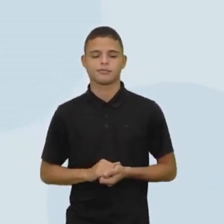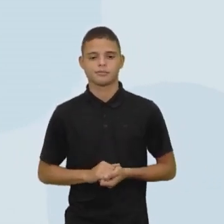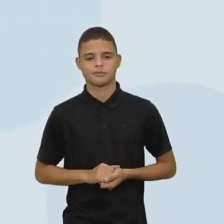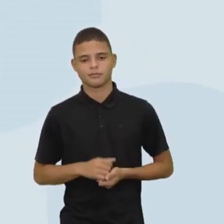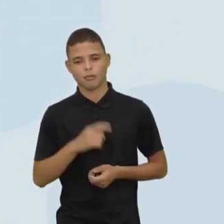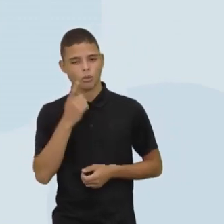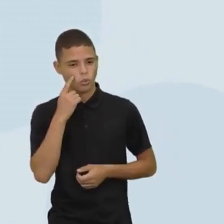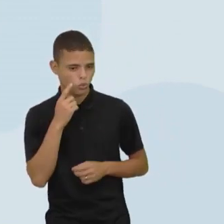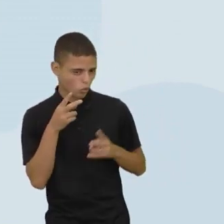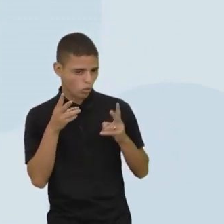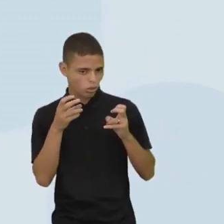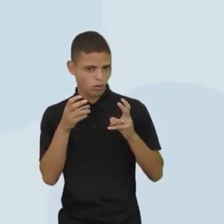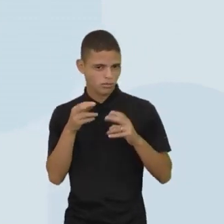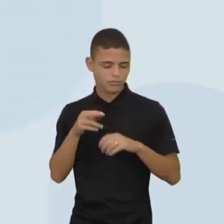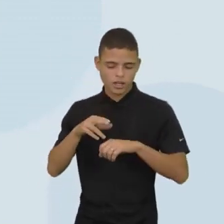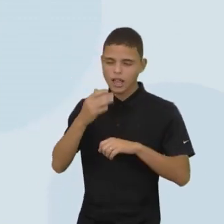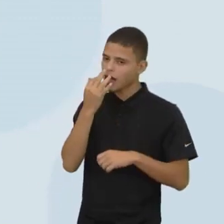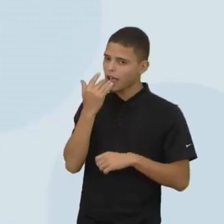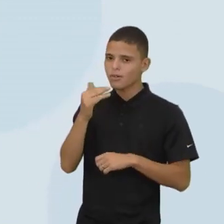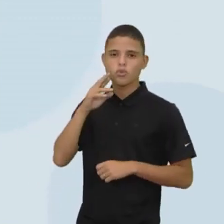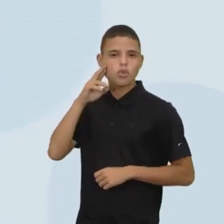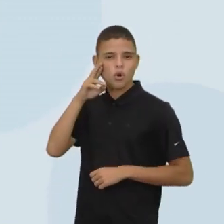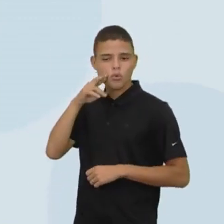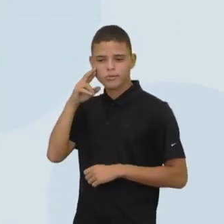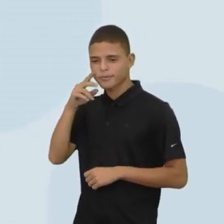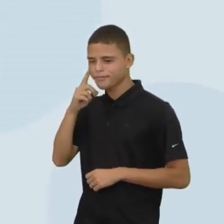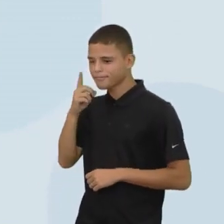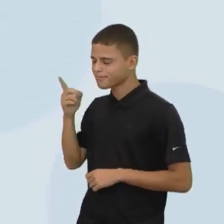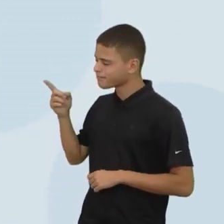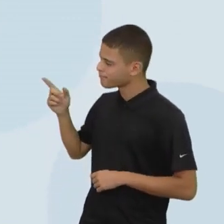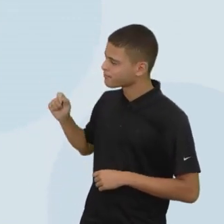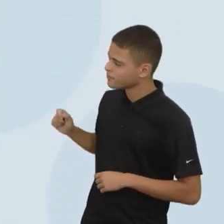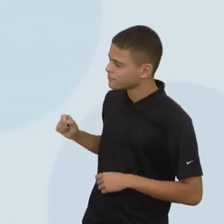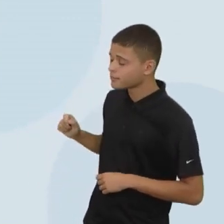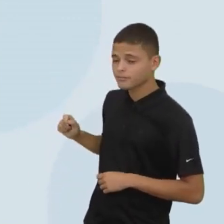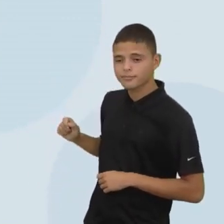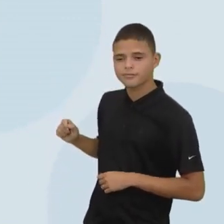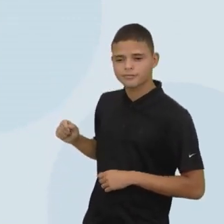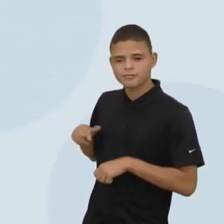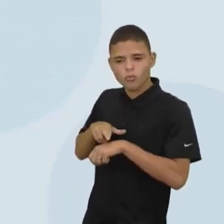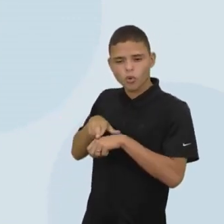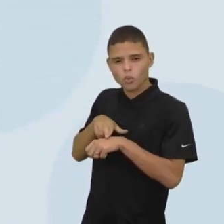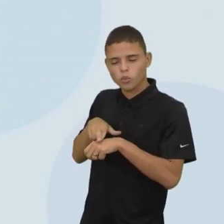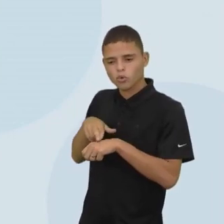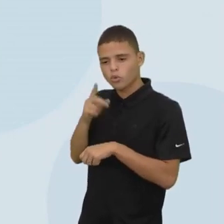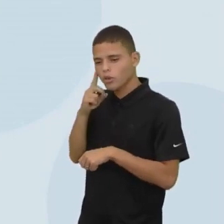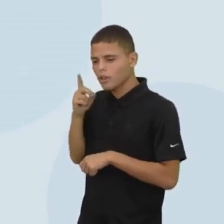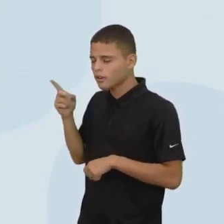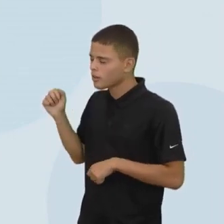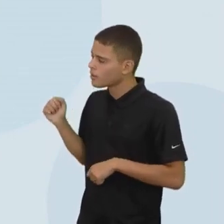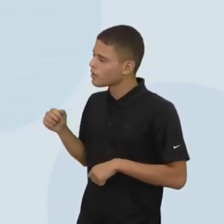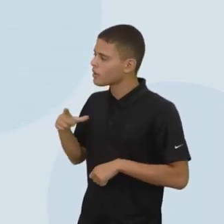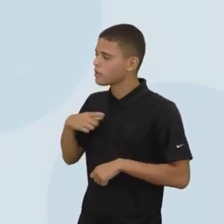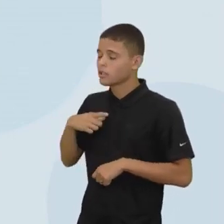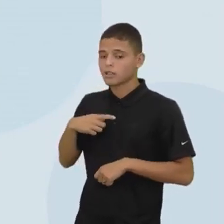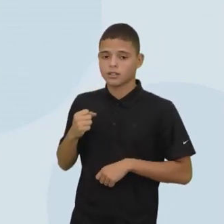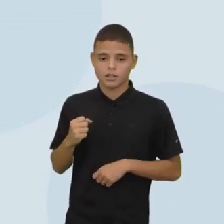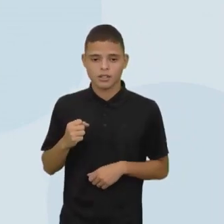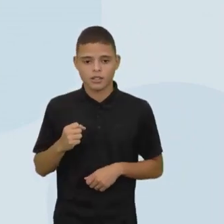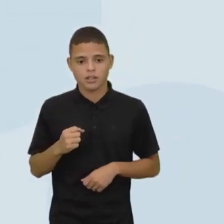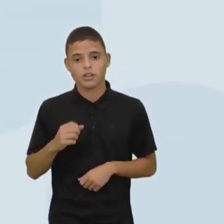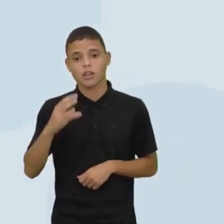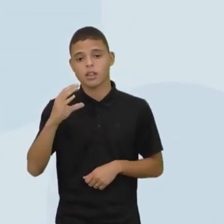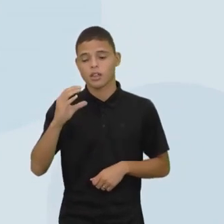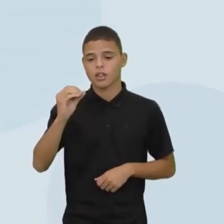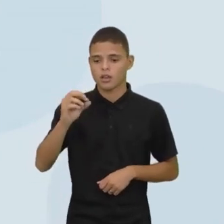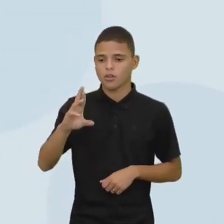essa parte roxa, né, que é o planalto do Tibete. Né? Nessa parte aqui nós temos também a cordilheira